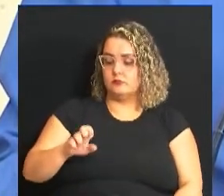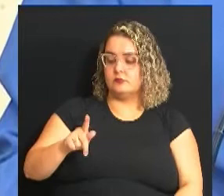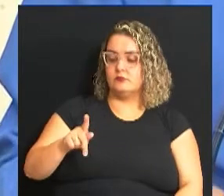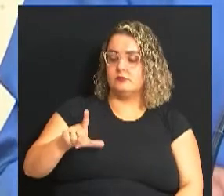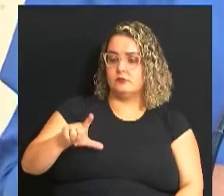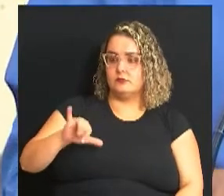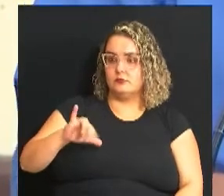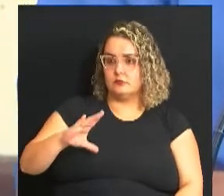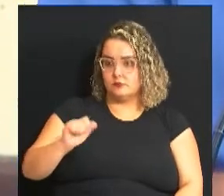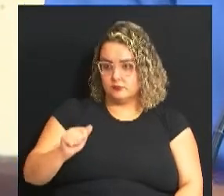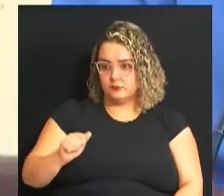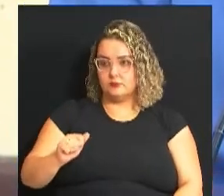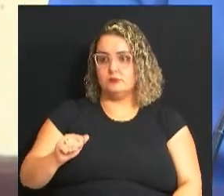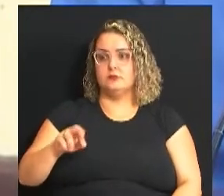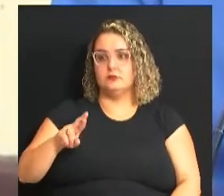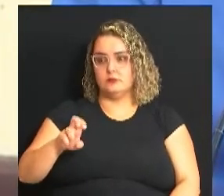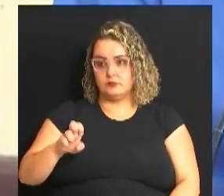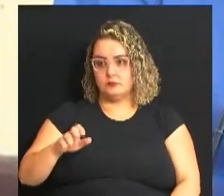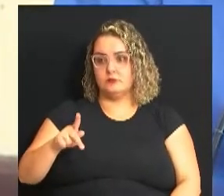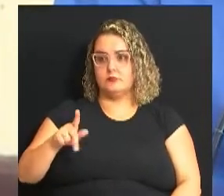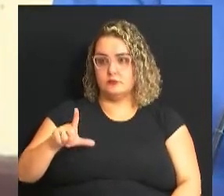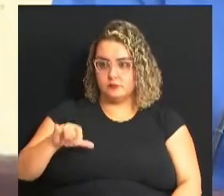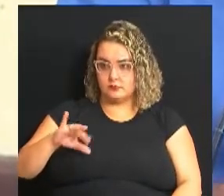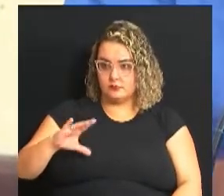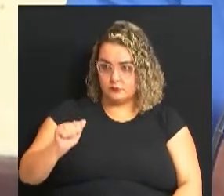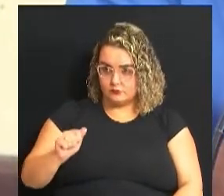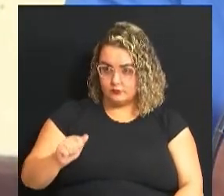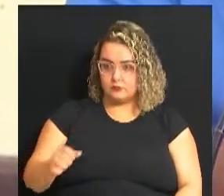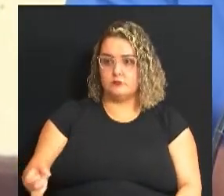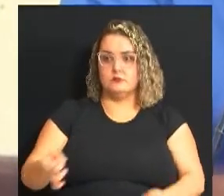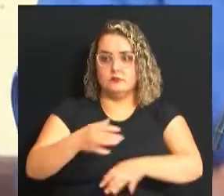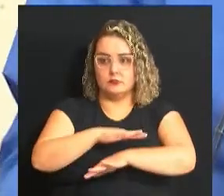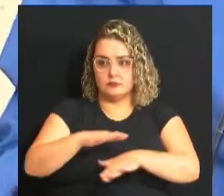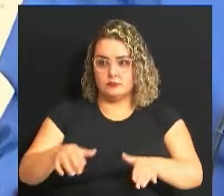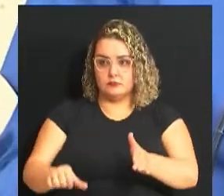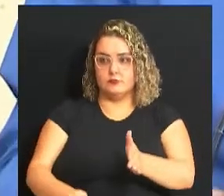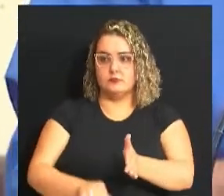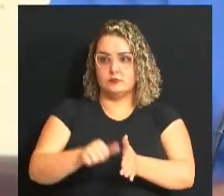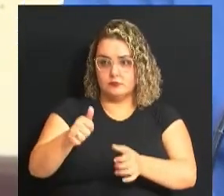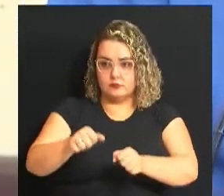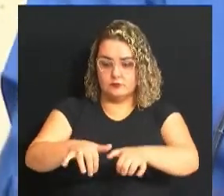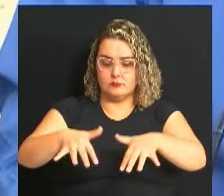réplica, eu gostaria de então dar por encerrada a